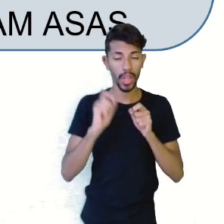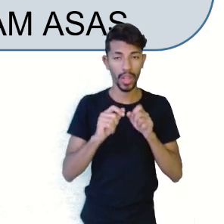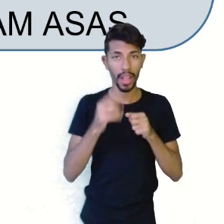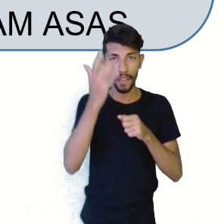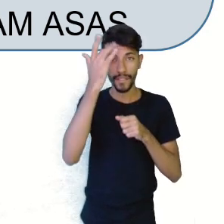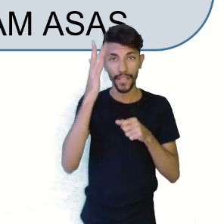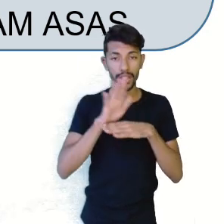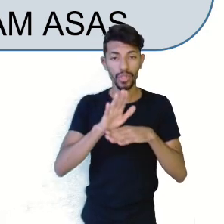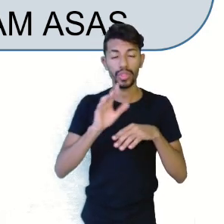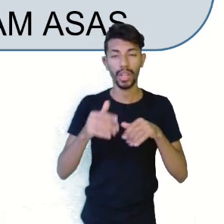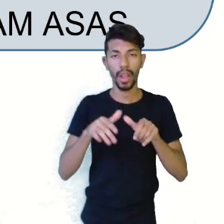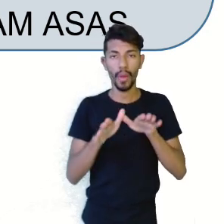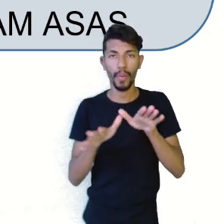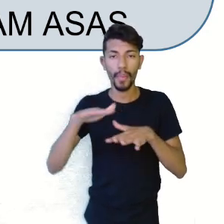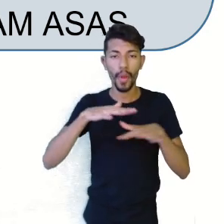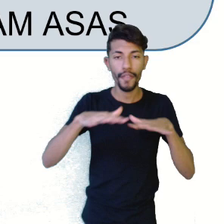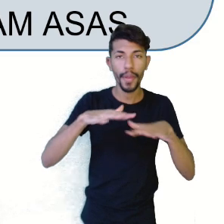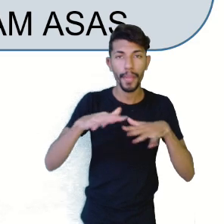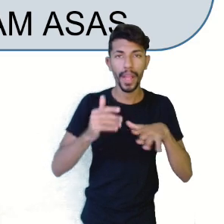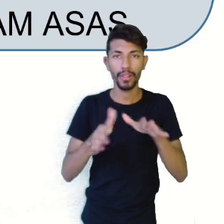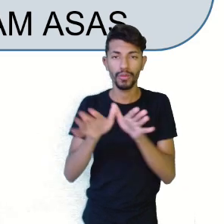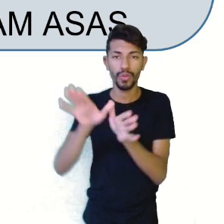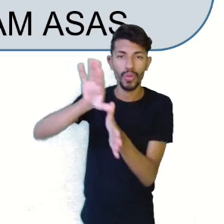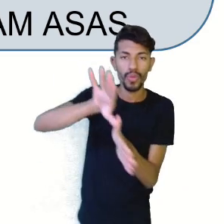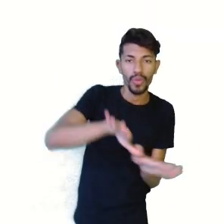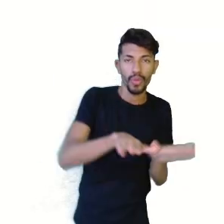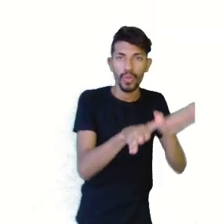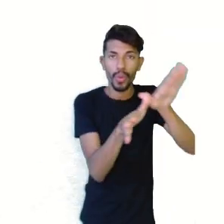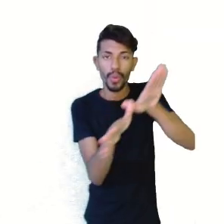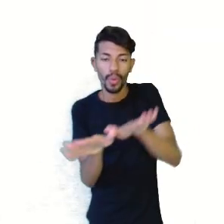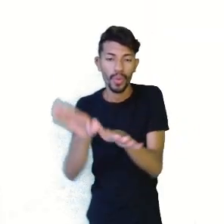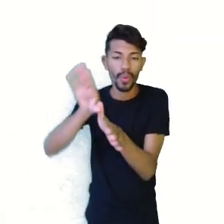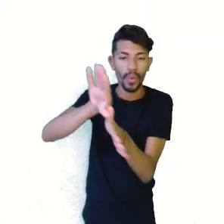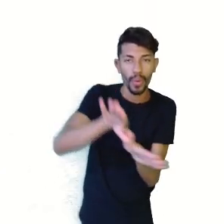fazem as suas evoluções de voo.